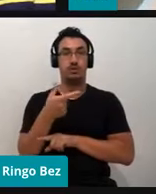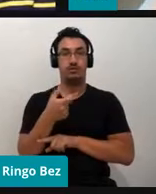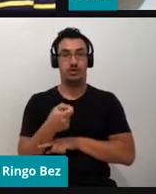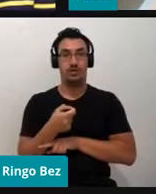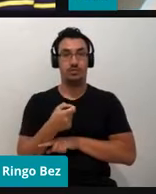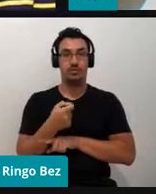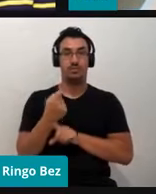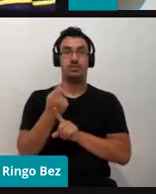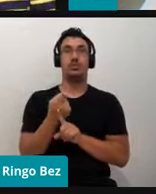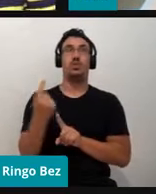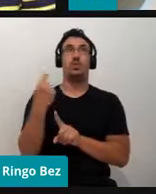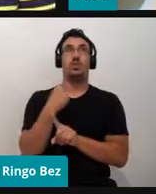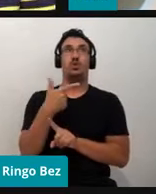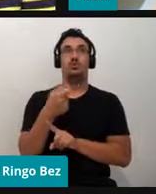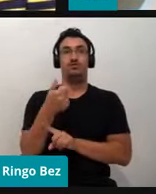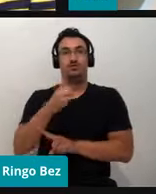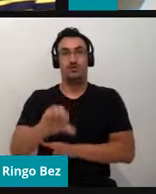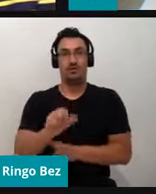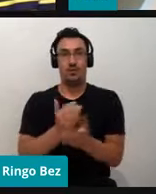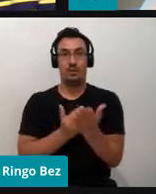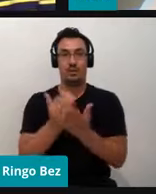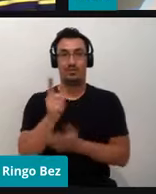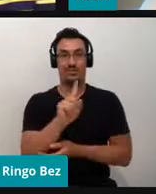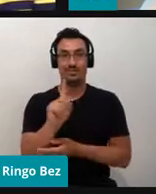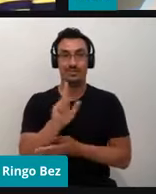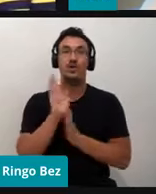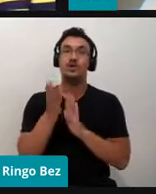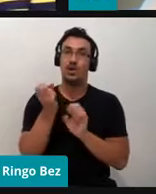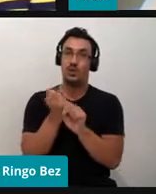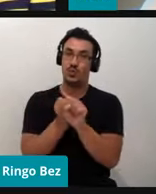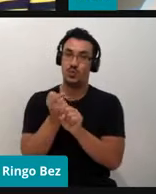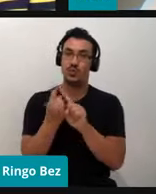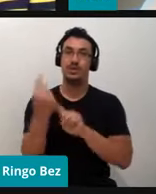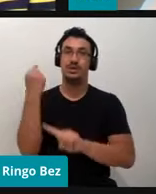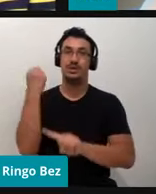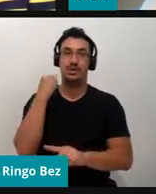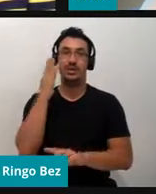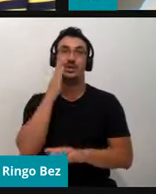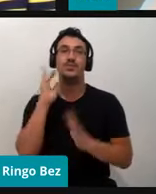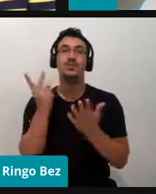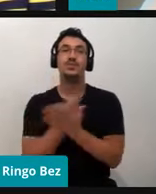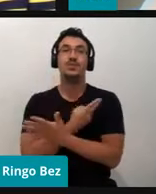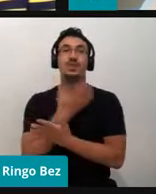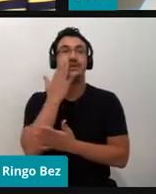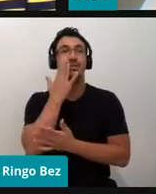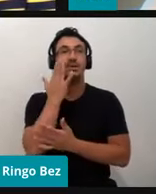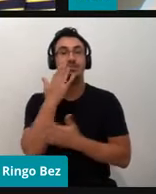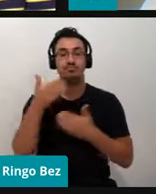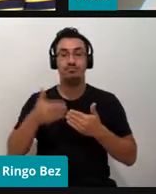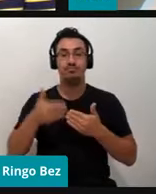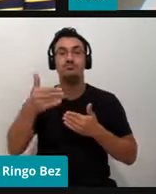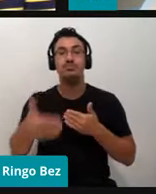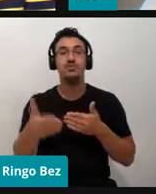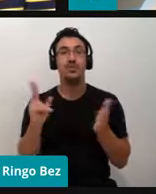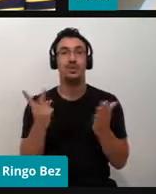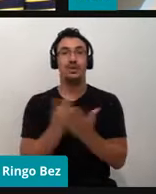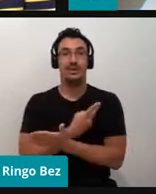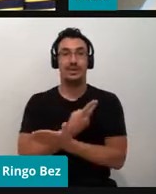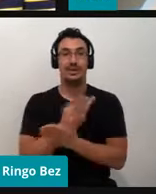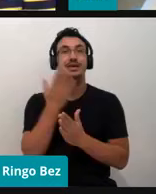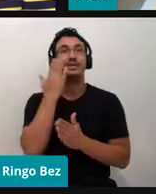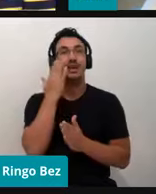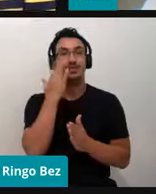começou no final de 2019. Ela já era um fenômeno previsto. Já estava